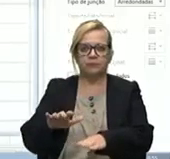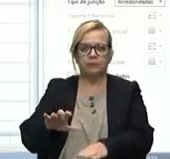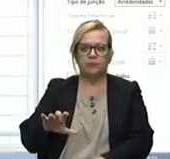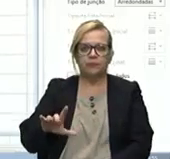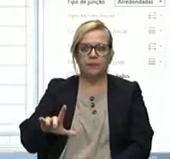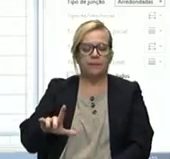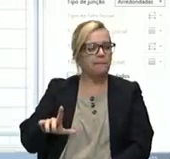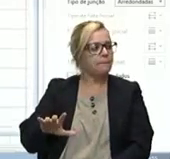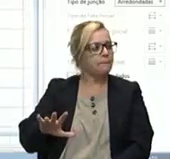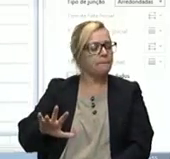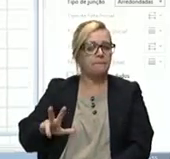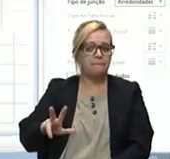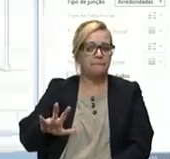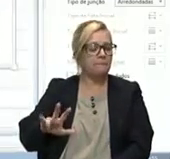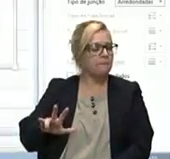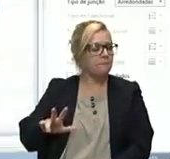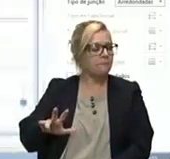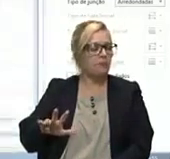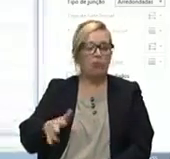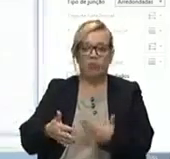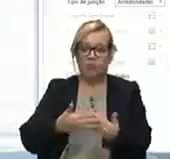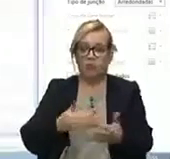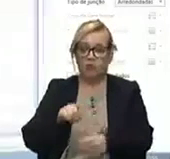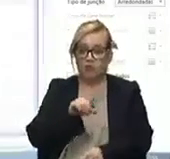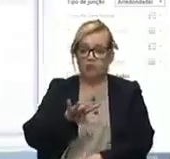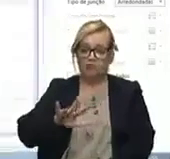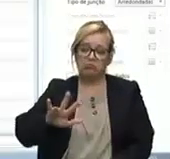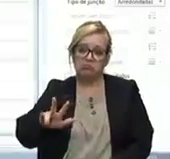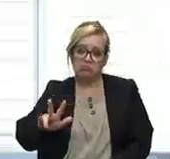mouse em qualquer um dos pontos.